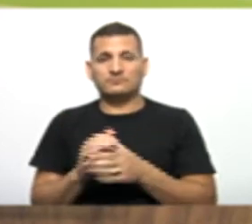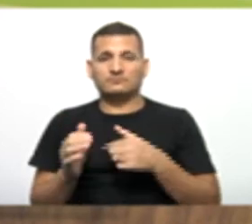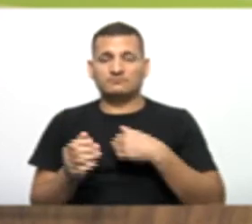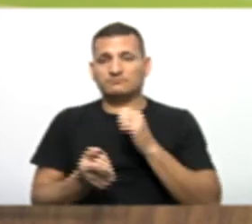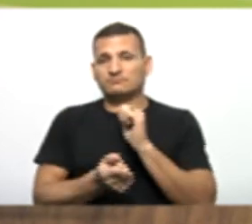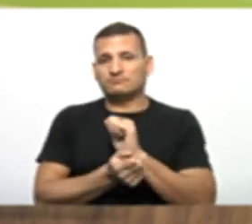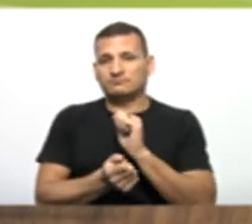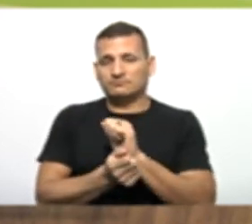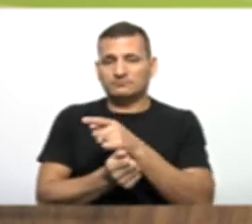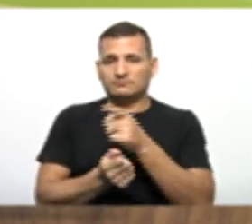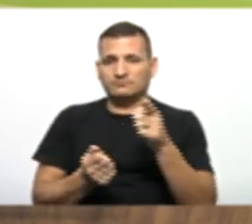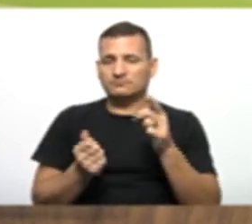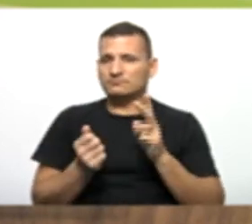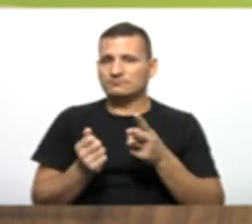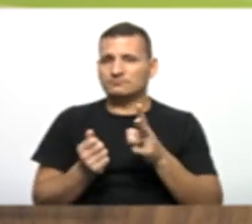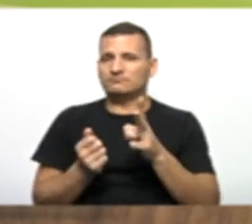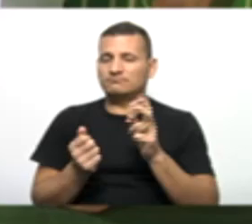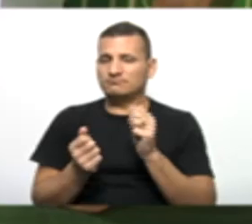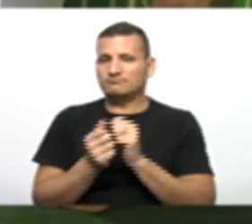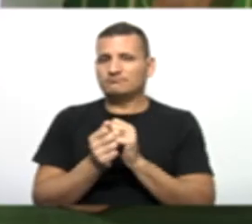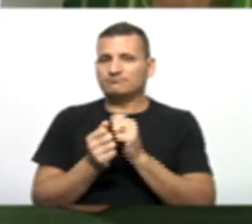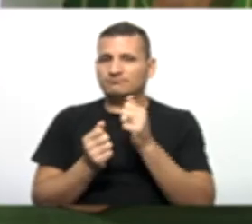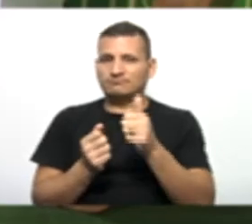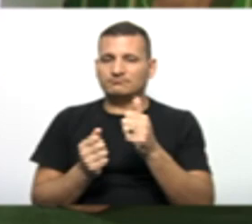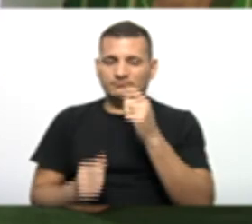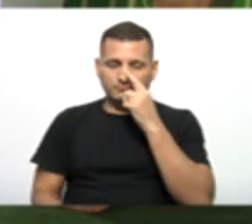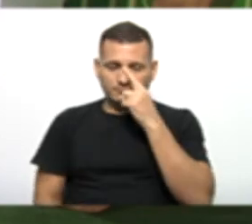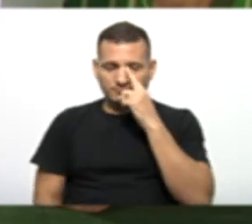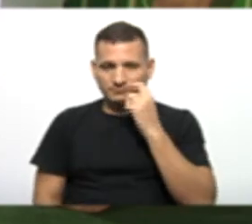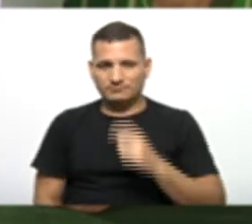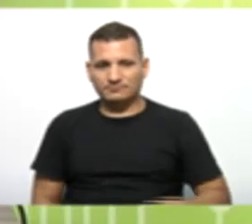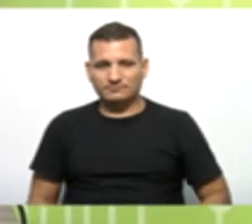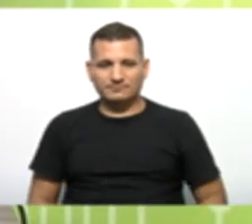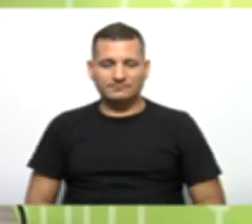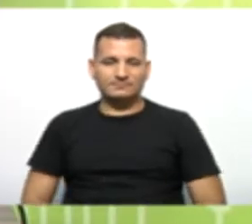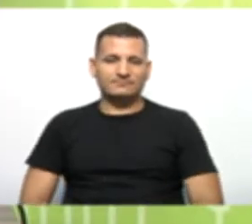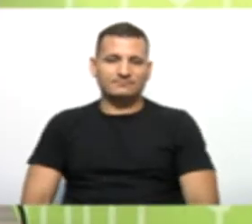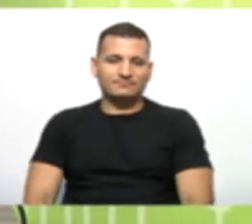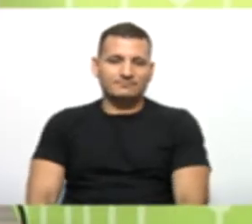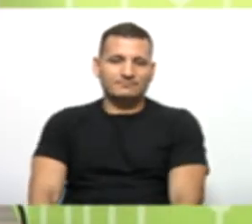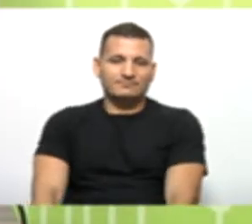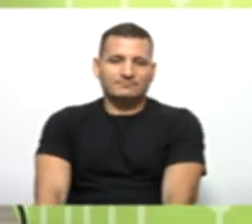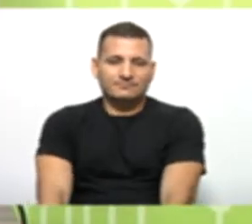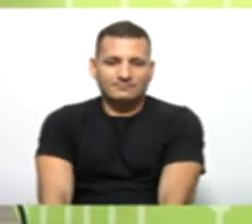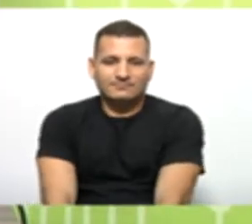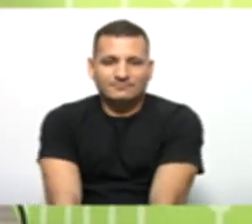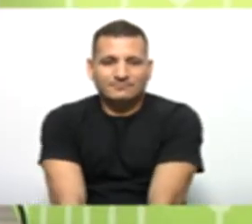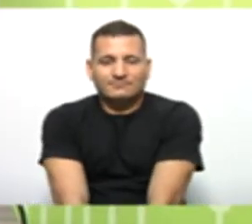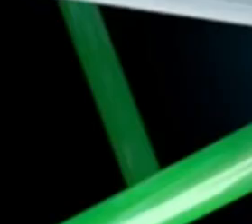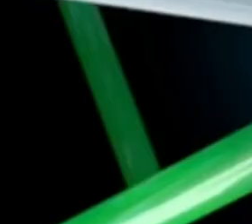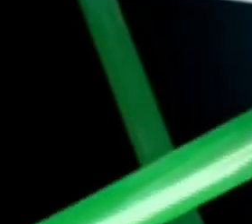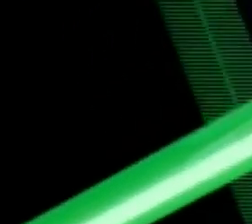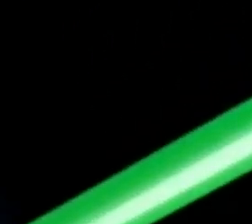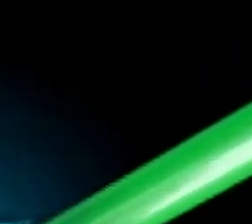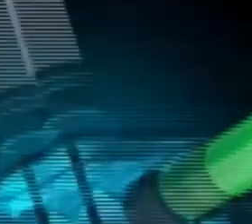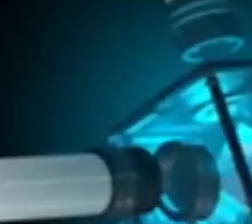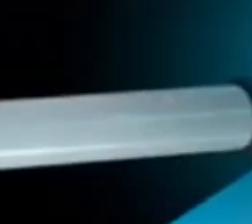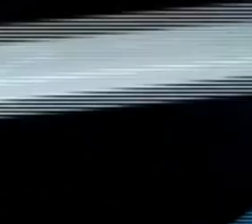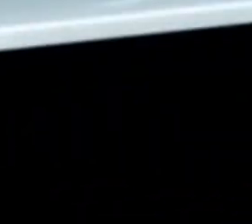que continuem participando. Ok, pessoal. Muito obrigado e até a próxima aula. Um abraço.